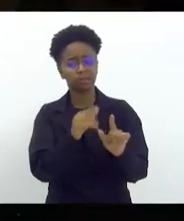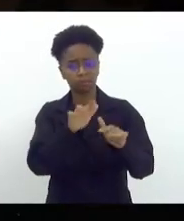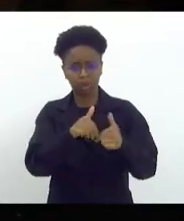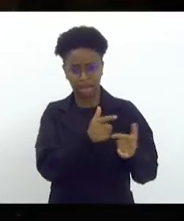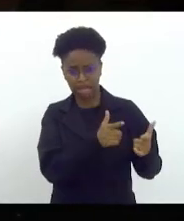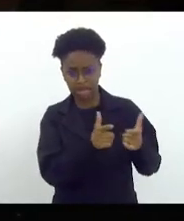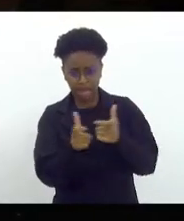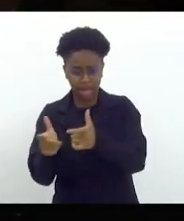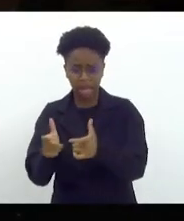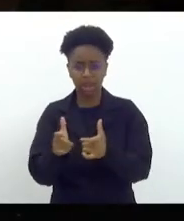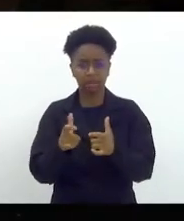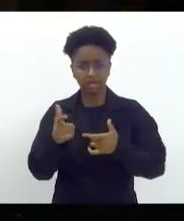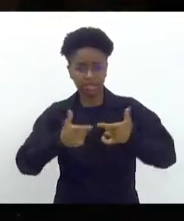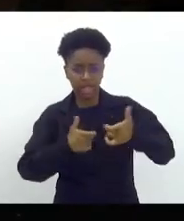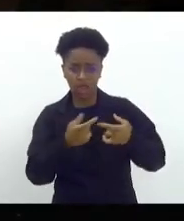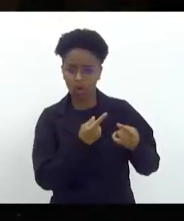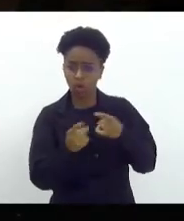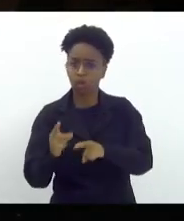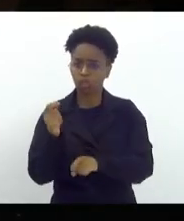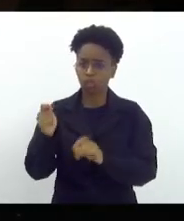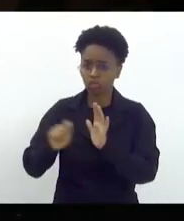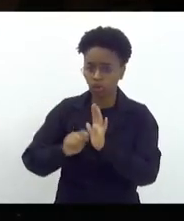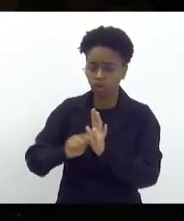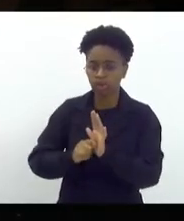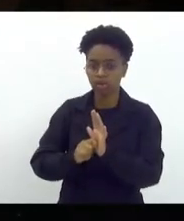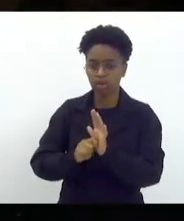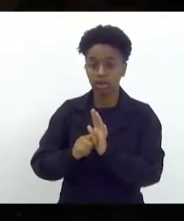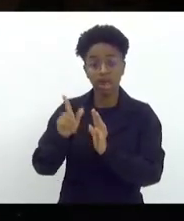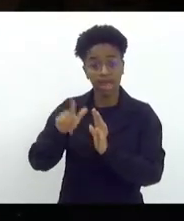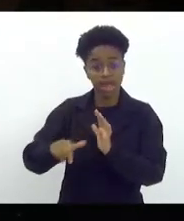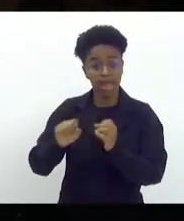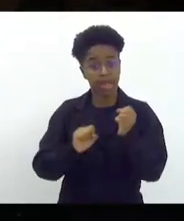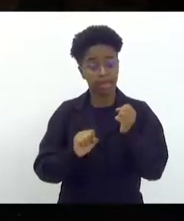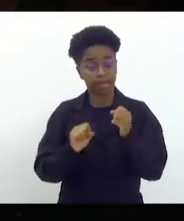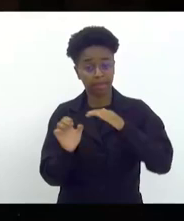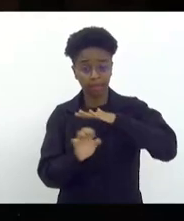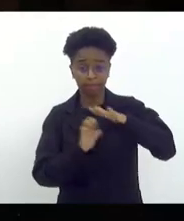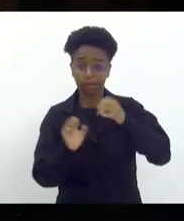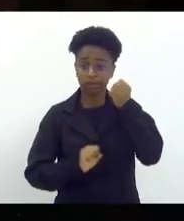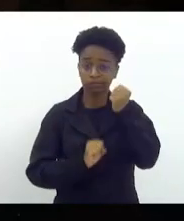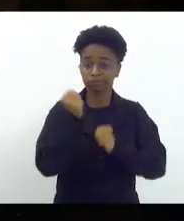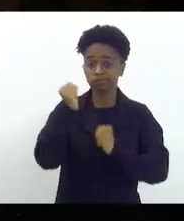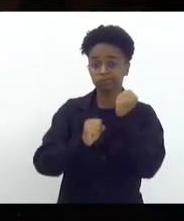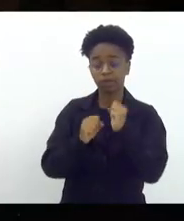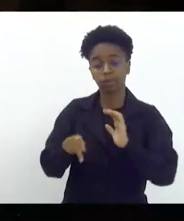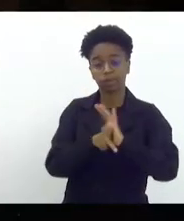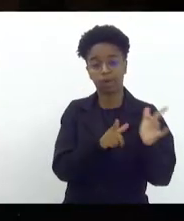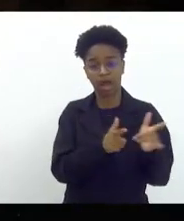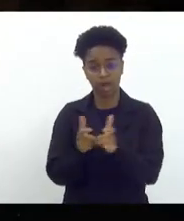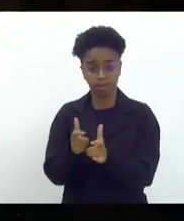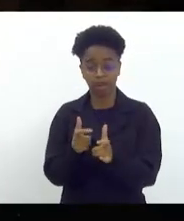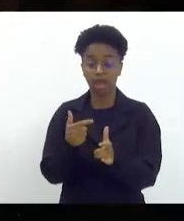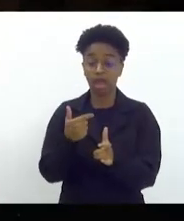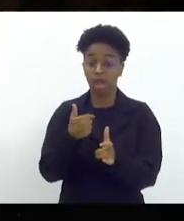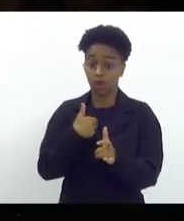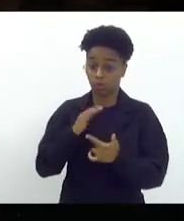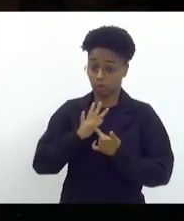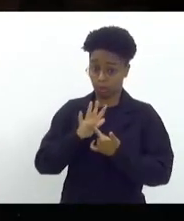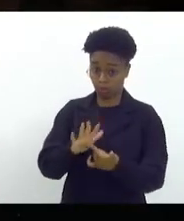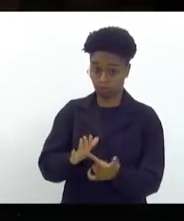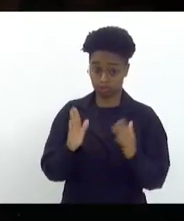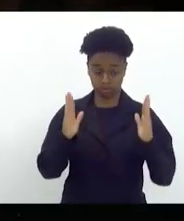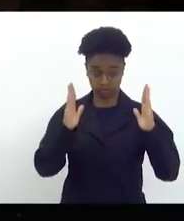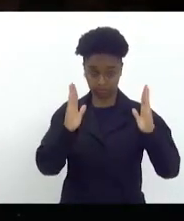drogas são as indústrias armamentistas e eu quero fazer aqui um recorte desde